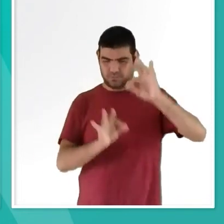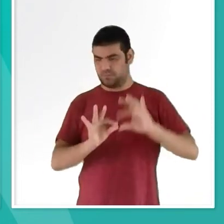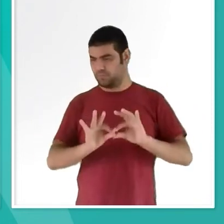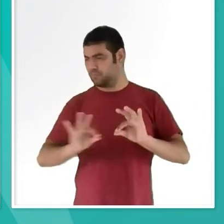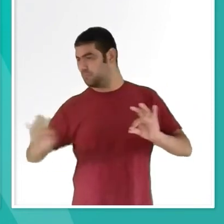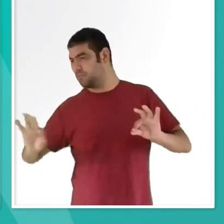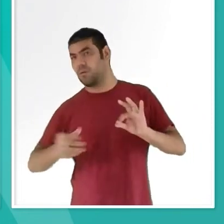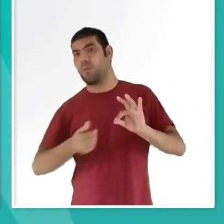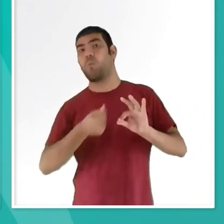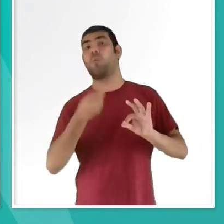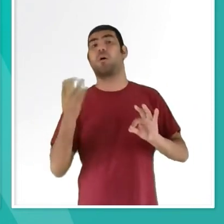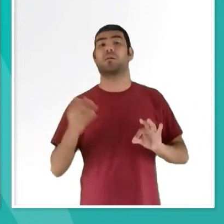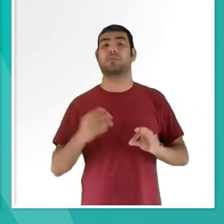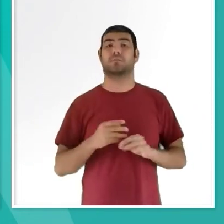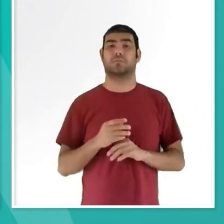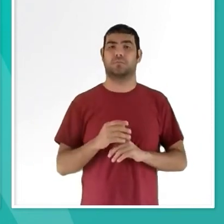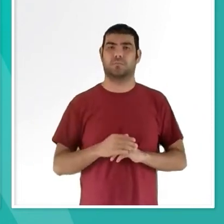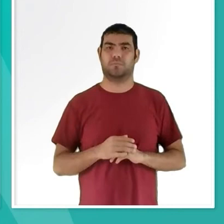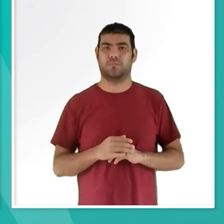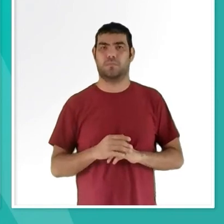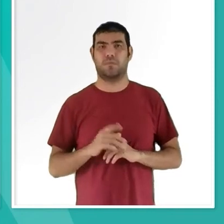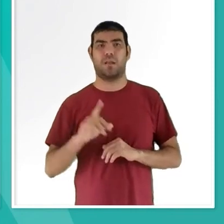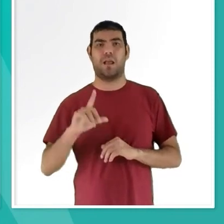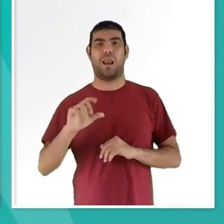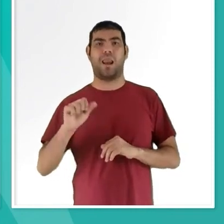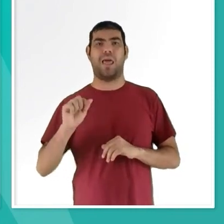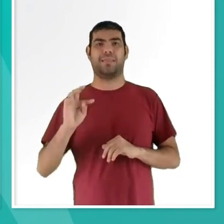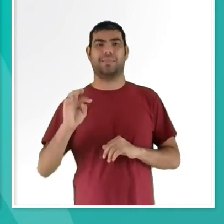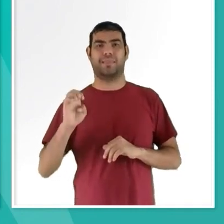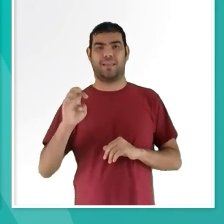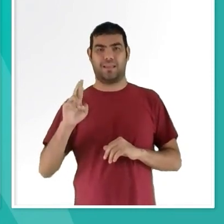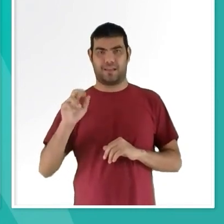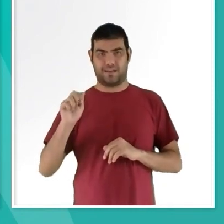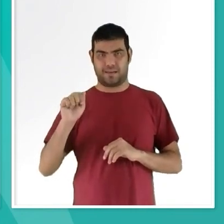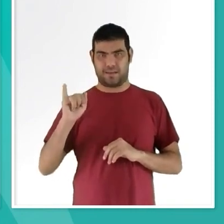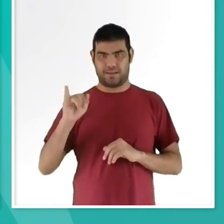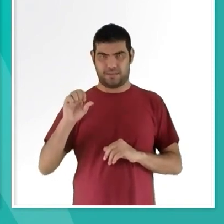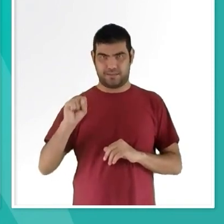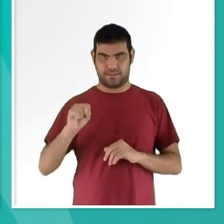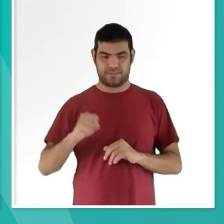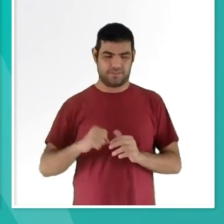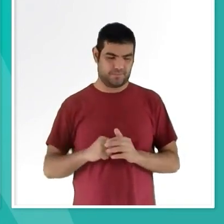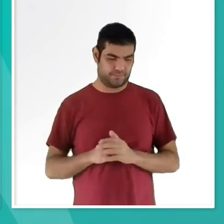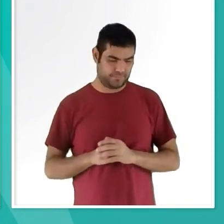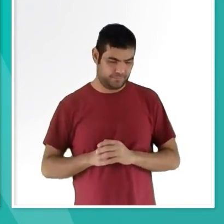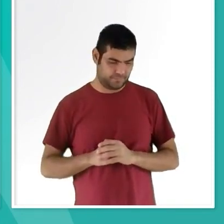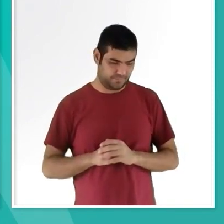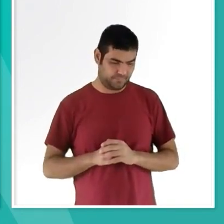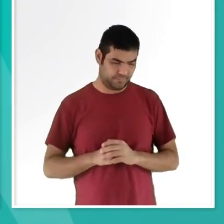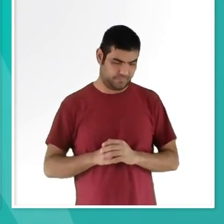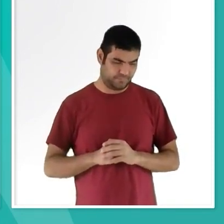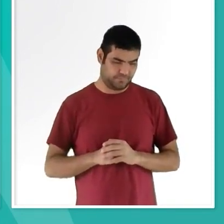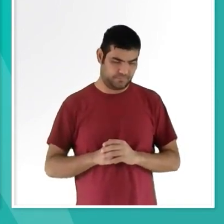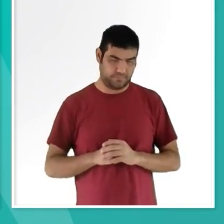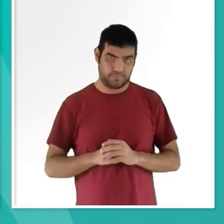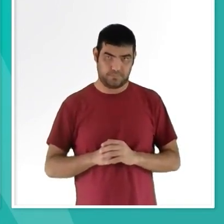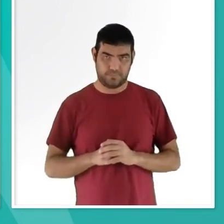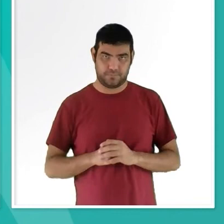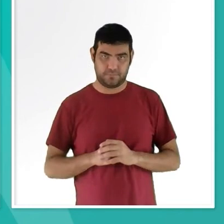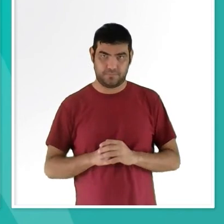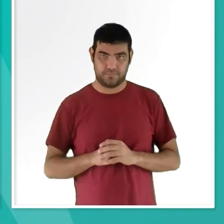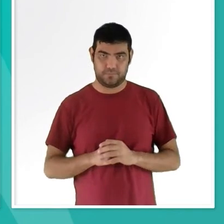linhas laterais, certo? Onde, deixa eu colocar aqui para vocês,